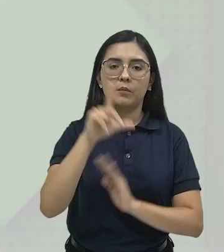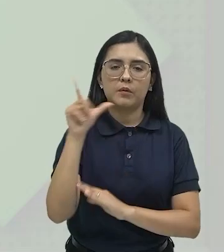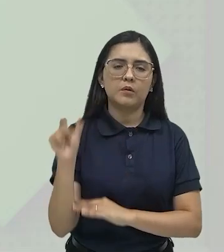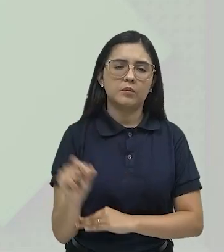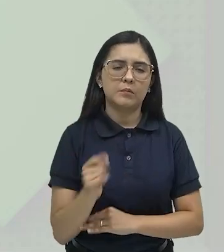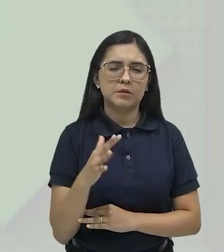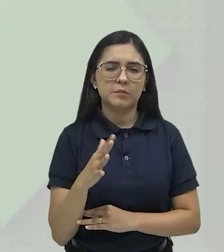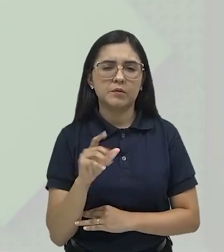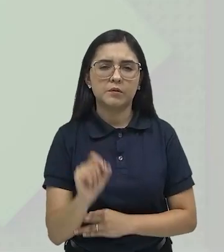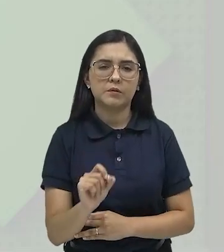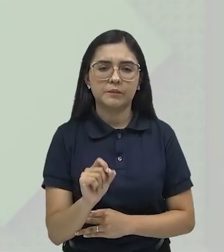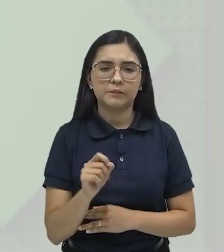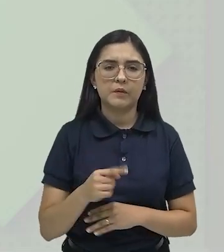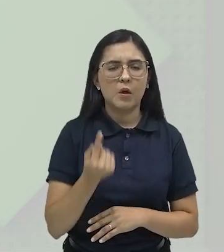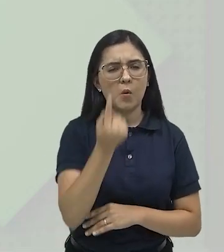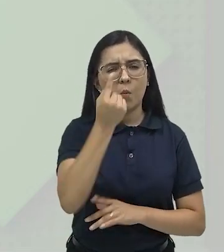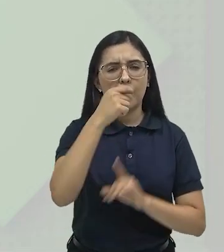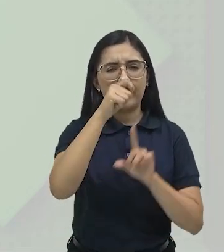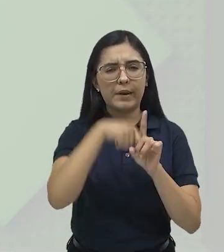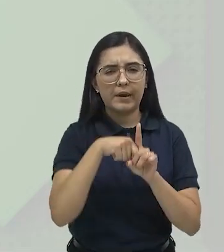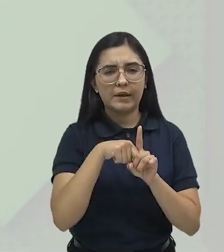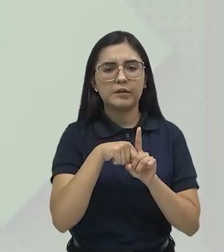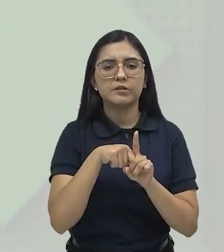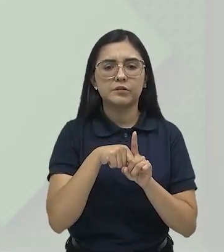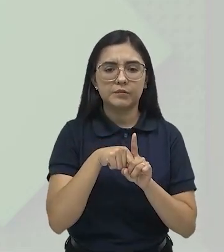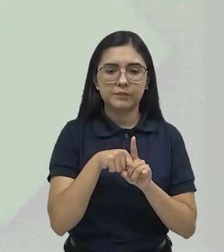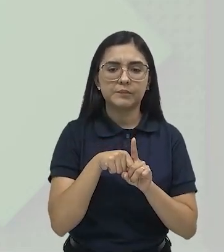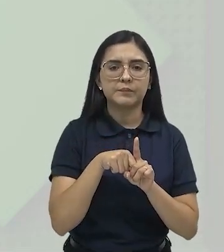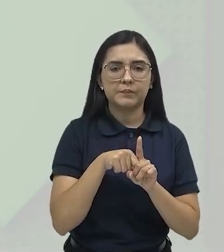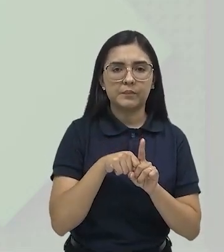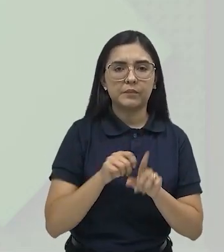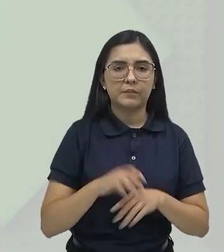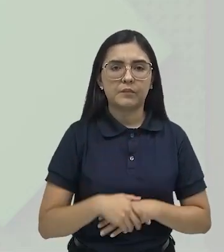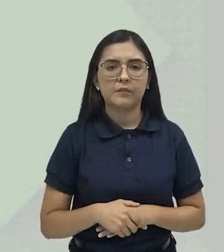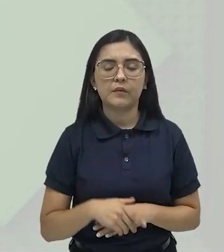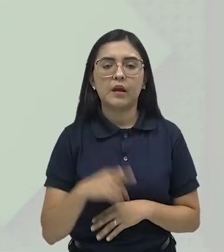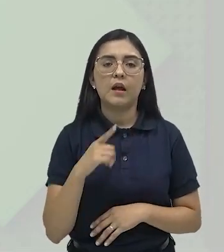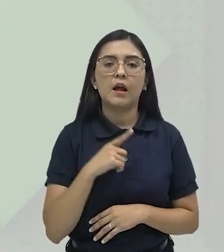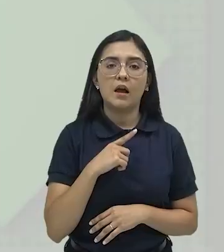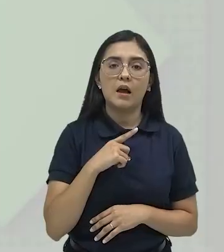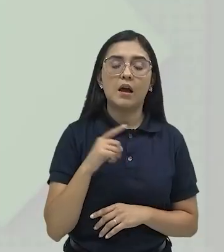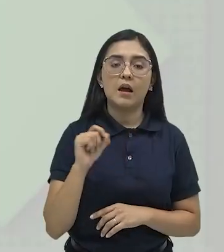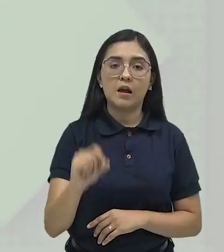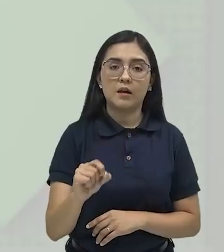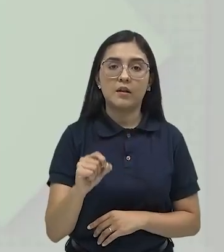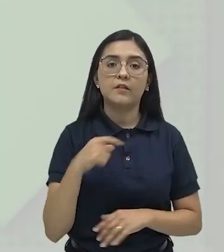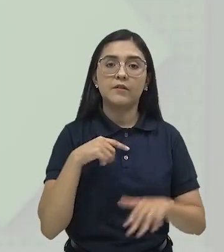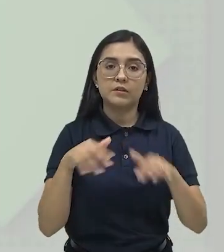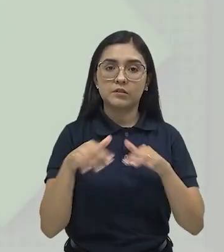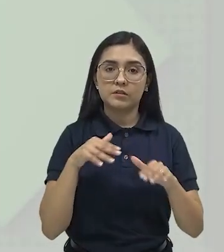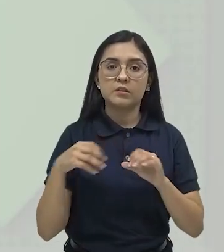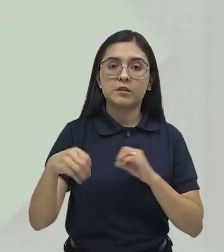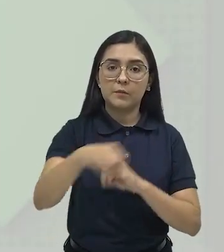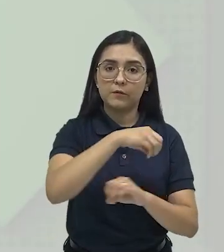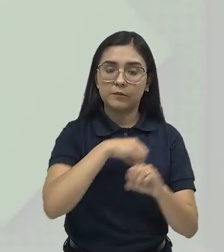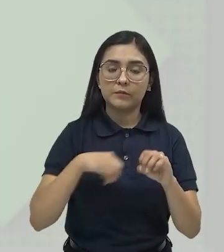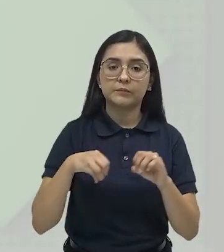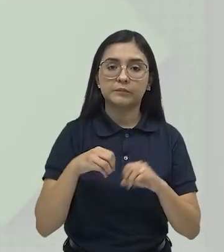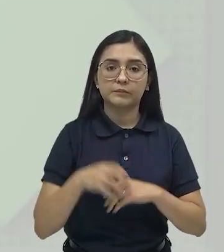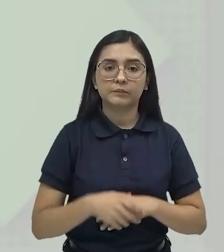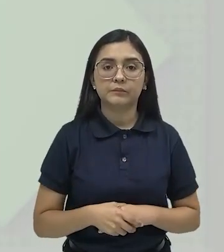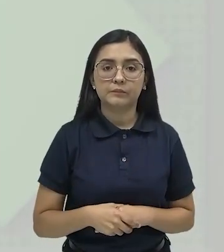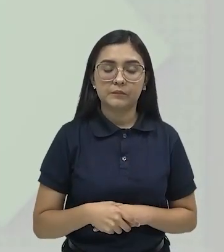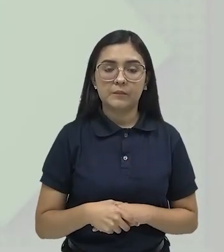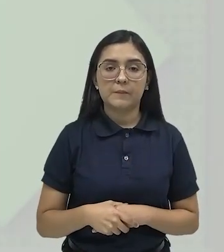é mais ou menos aí de um mês, em um mês ela vai girar, ela vai fazer essa revolução ao redor